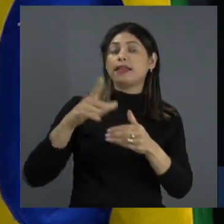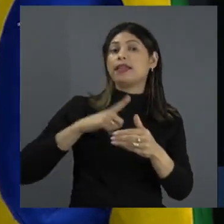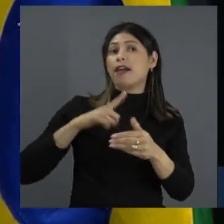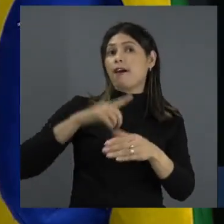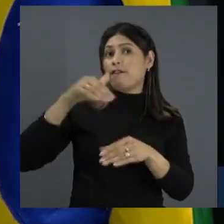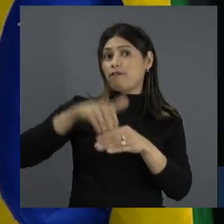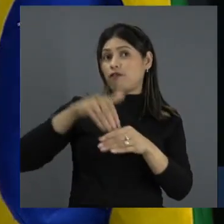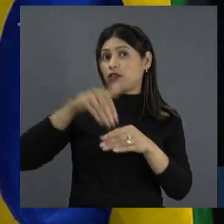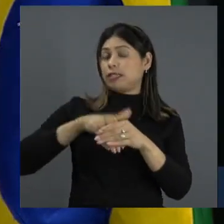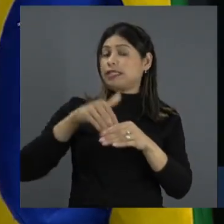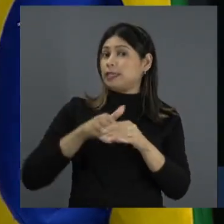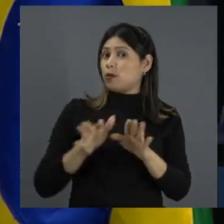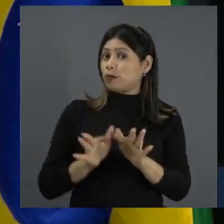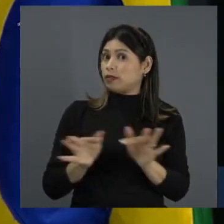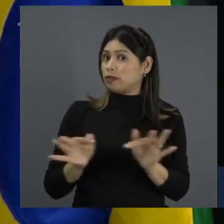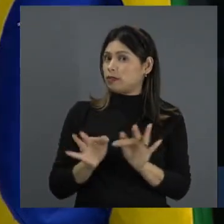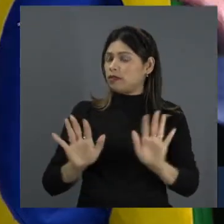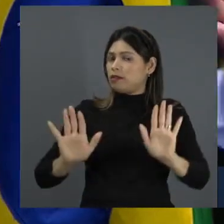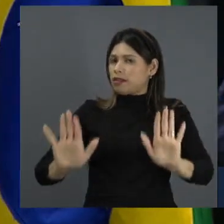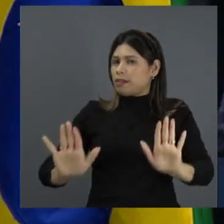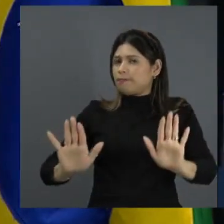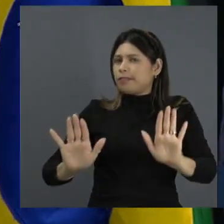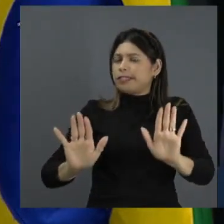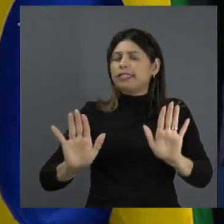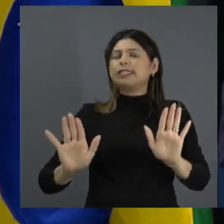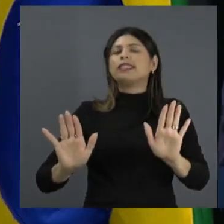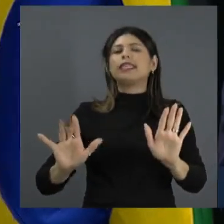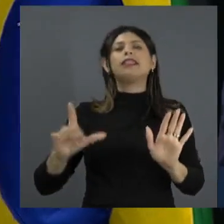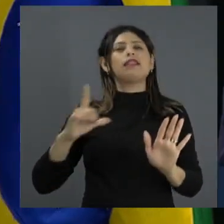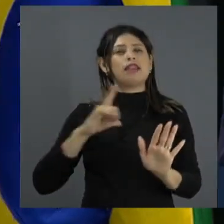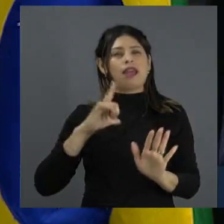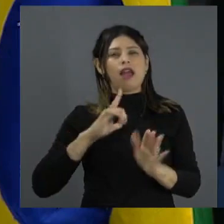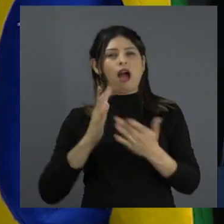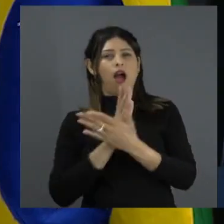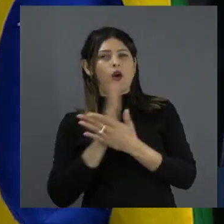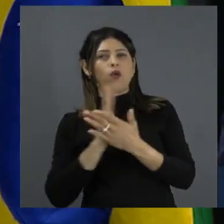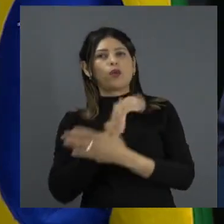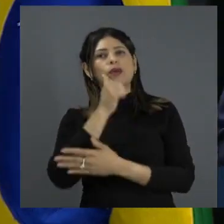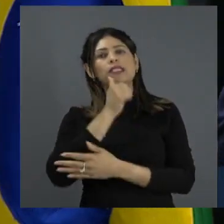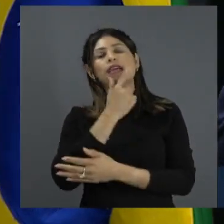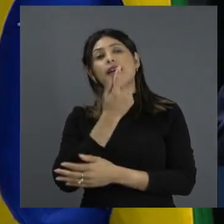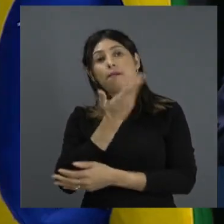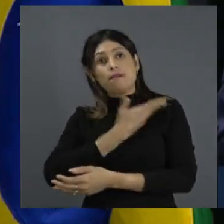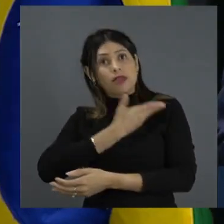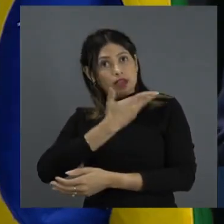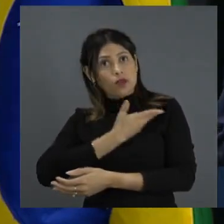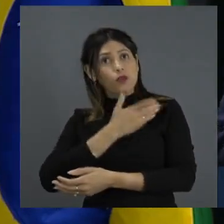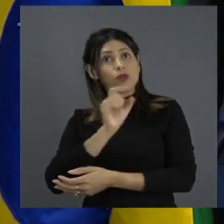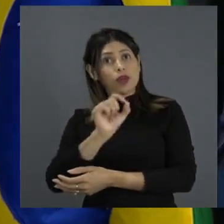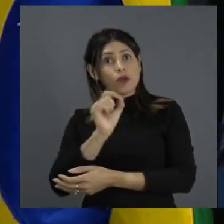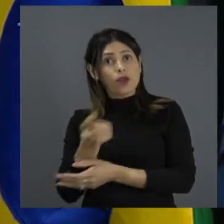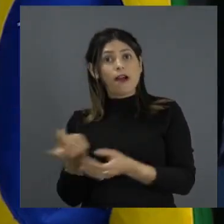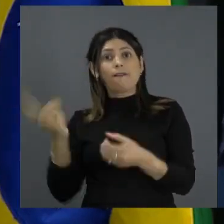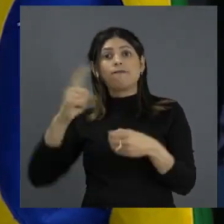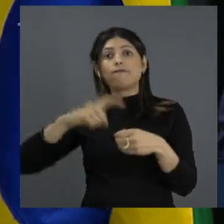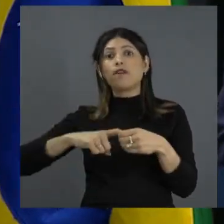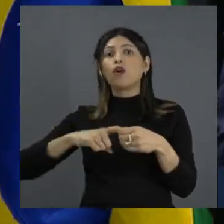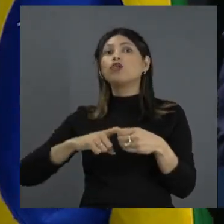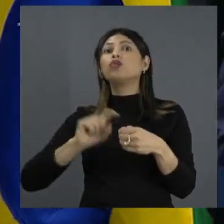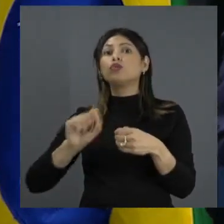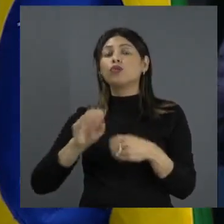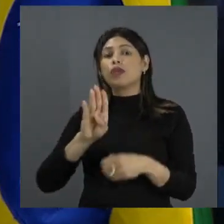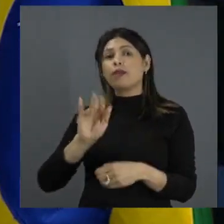muito delicada, que a gente tem falado aqui, vários colegas têm colocado a preocupação, que é a volta de bingos